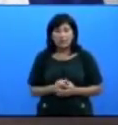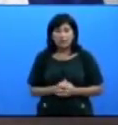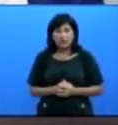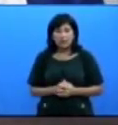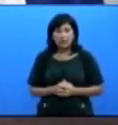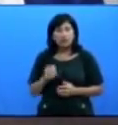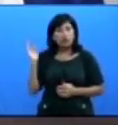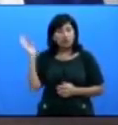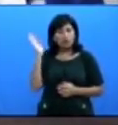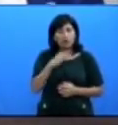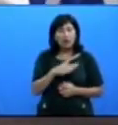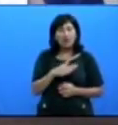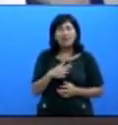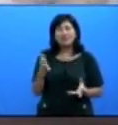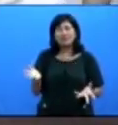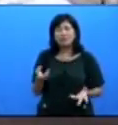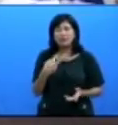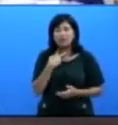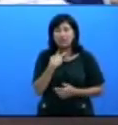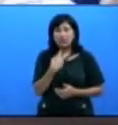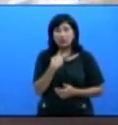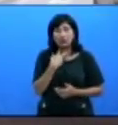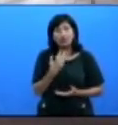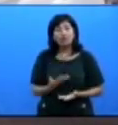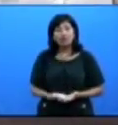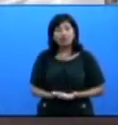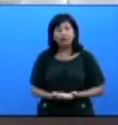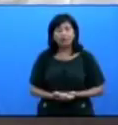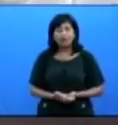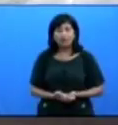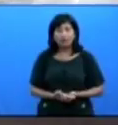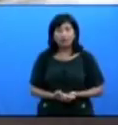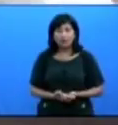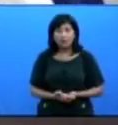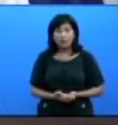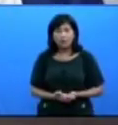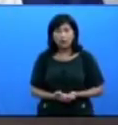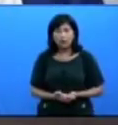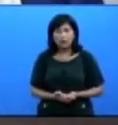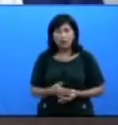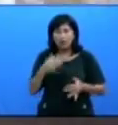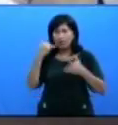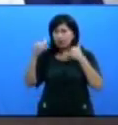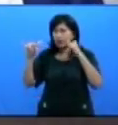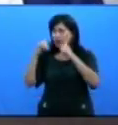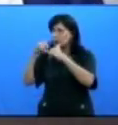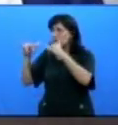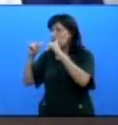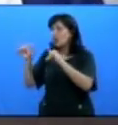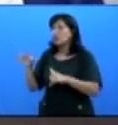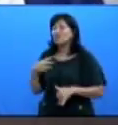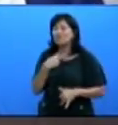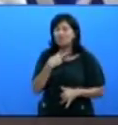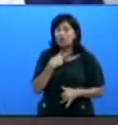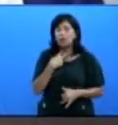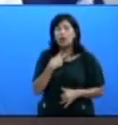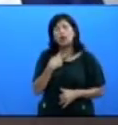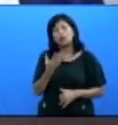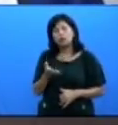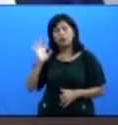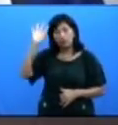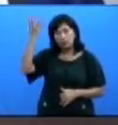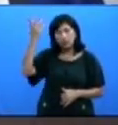da tarde foi desmarcada, mas aí não dava mais tempo da gente sair reavisando todo mundo. Fizemos a reunião. Então, a